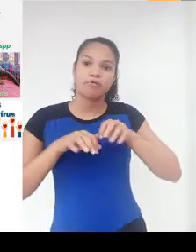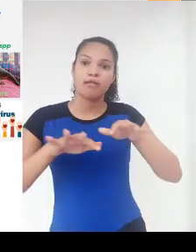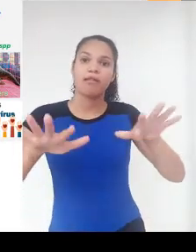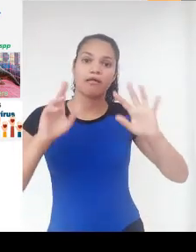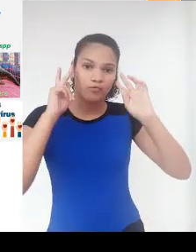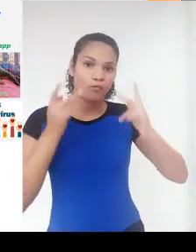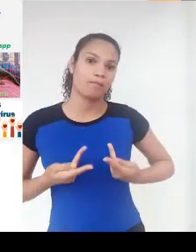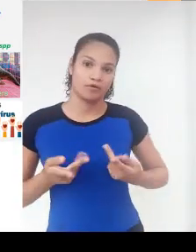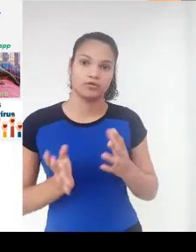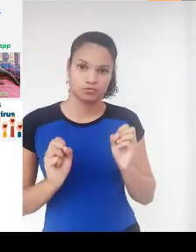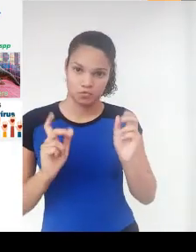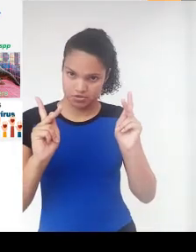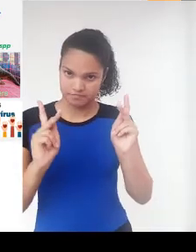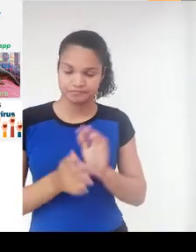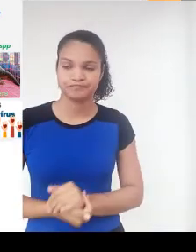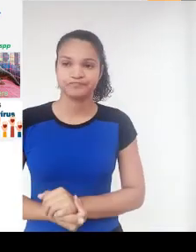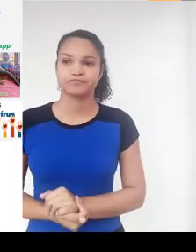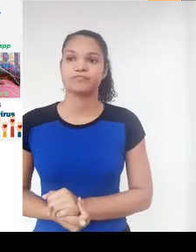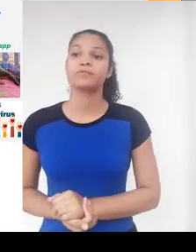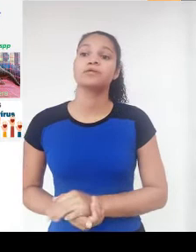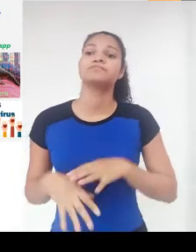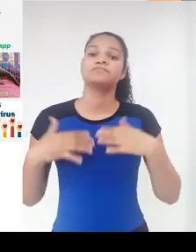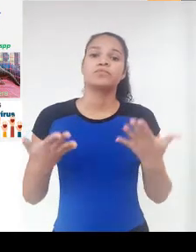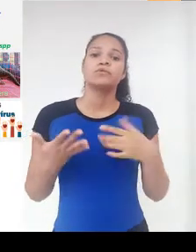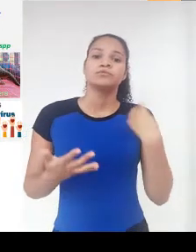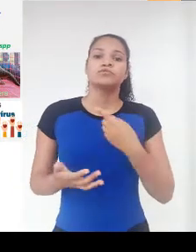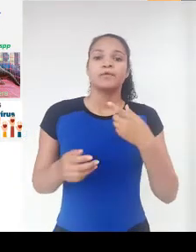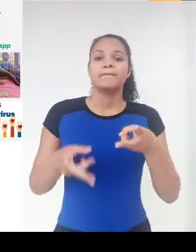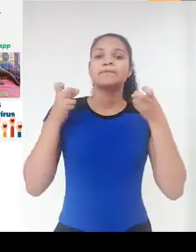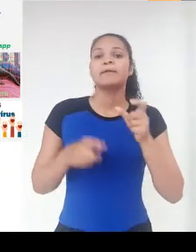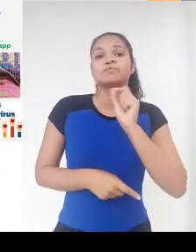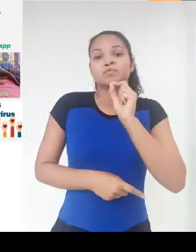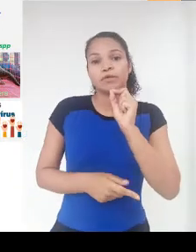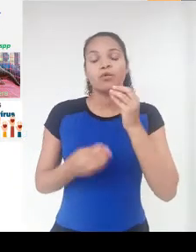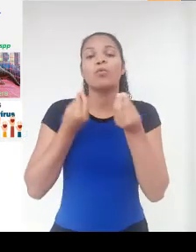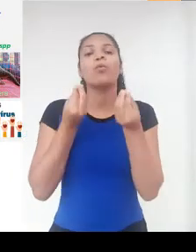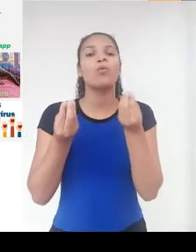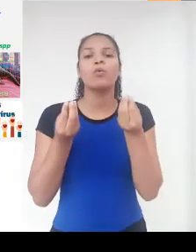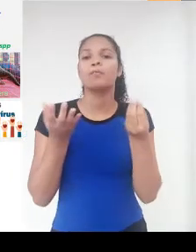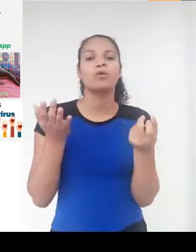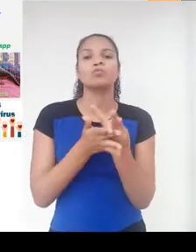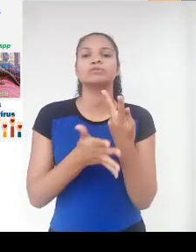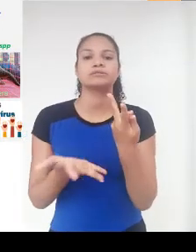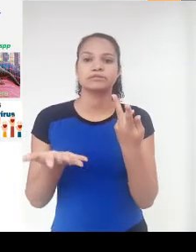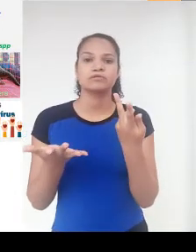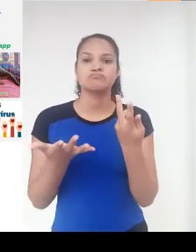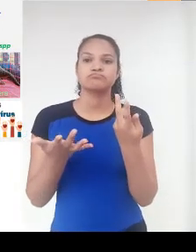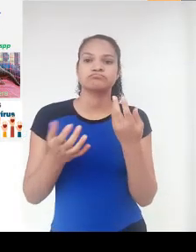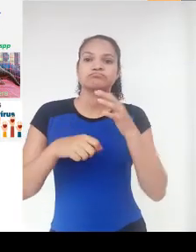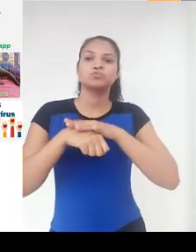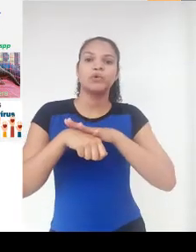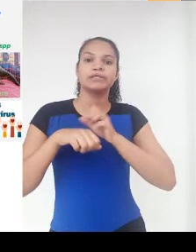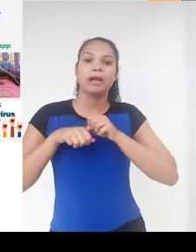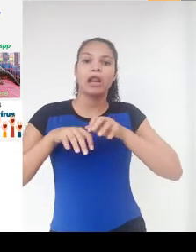para a espécie humana. Então a gente pode perceber o seguinte, como é que aconteceu esse avanço